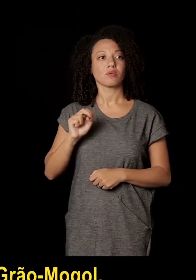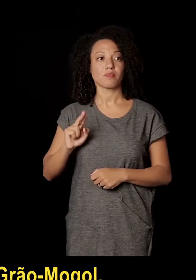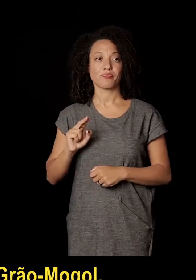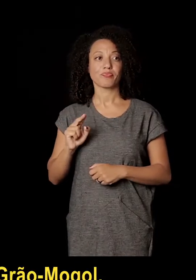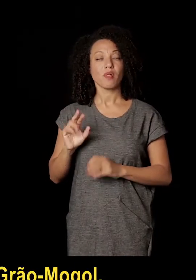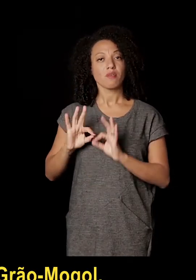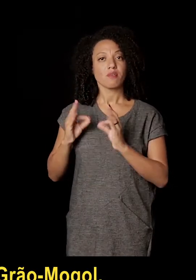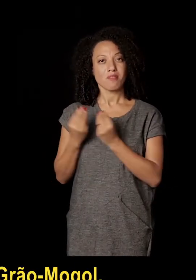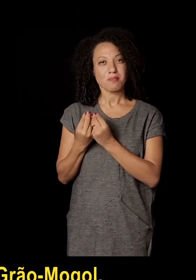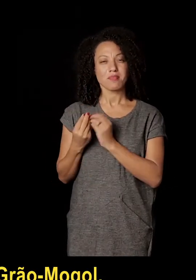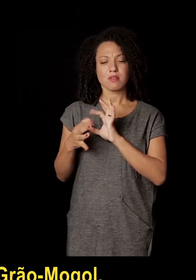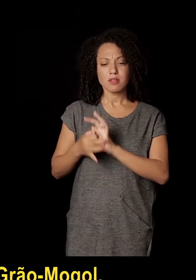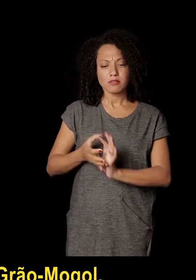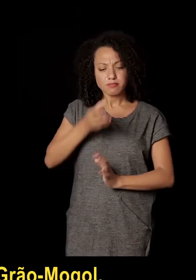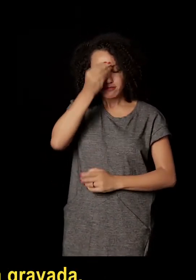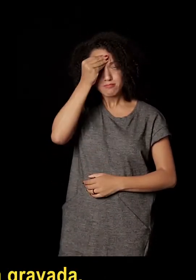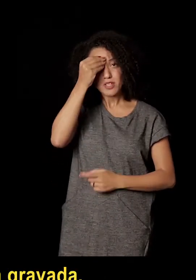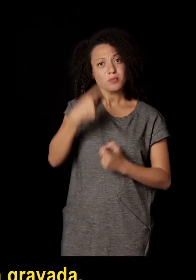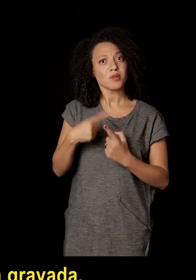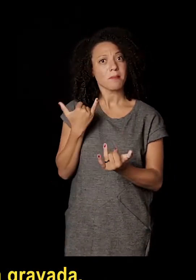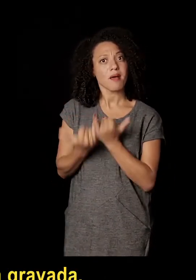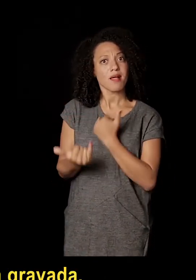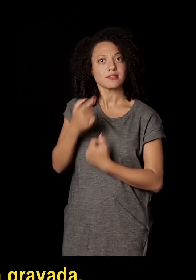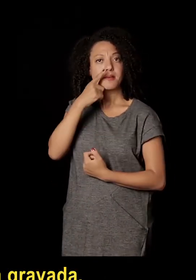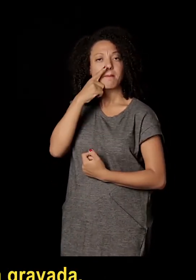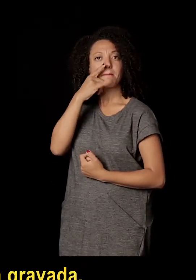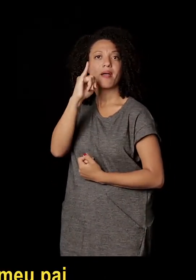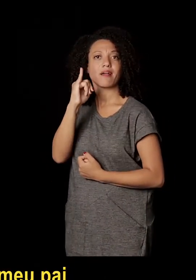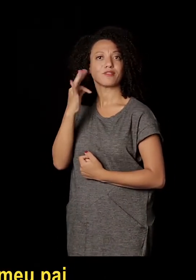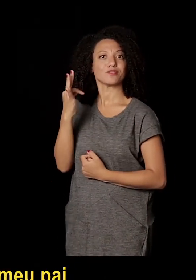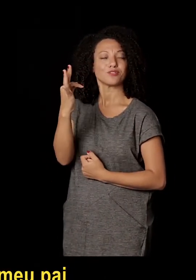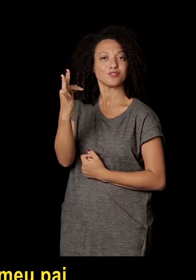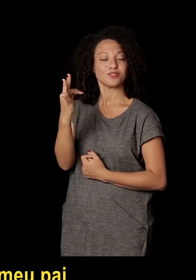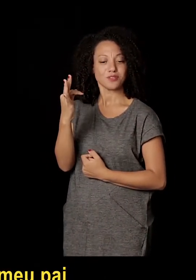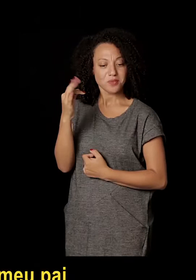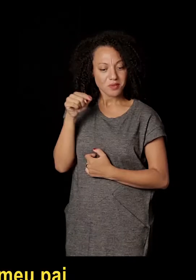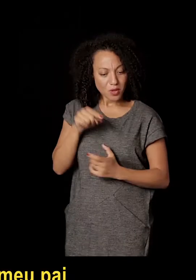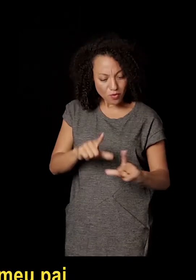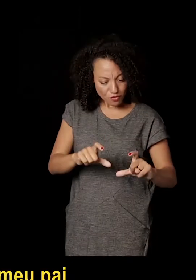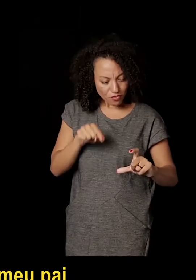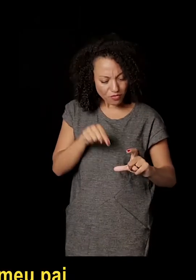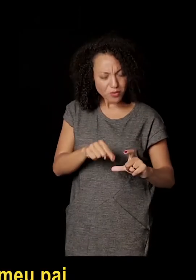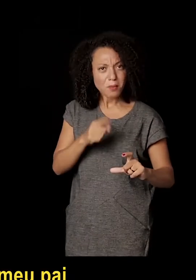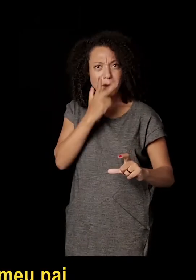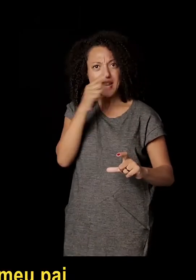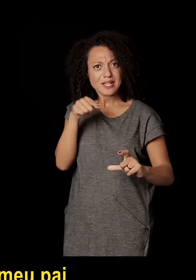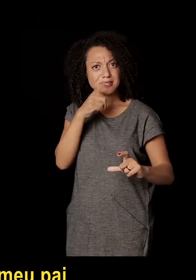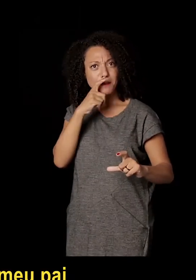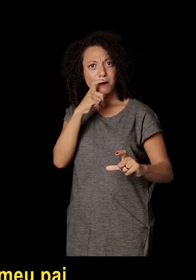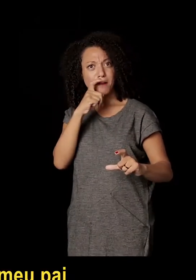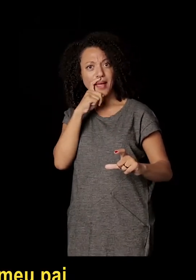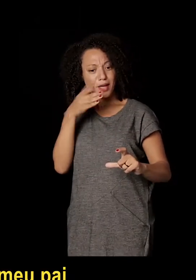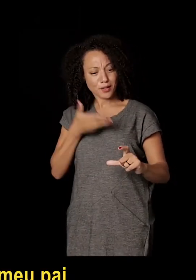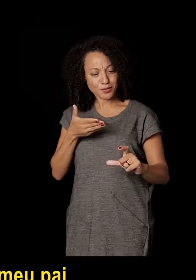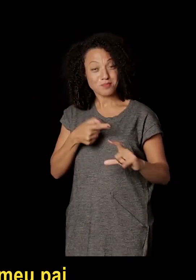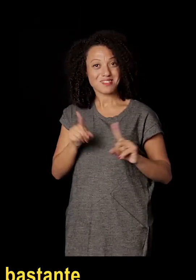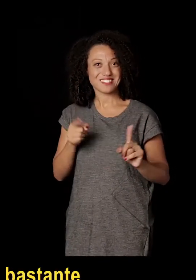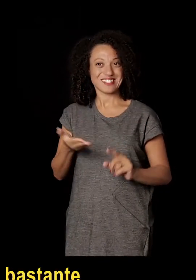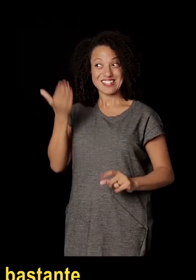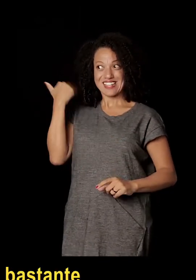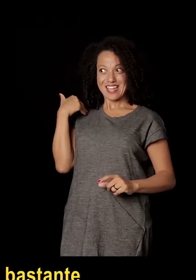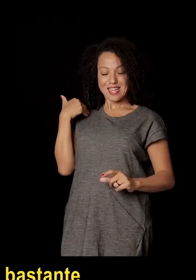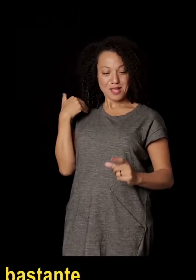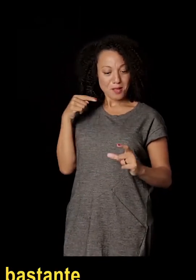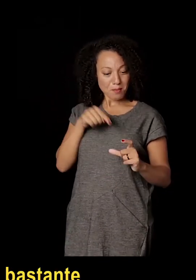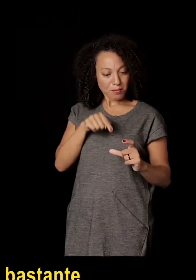da família. E passo anos com essa imagem gravada porque ele parece muito com meu pai amanhã, ou naquela época, meu pai amanhã. Ou seja, meu